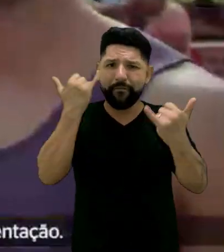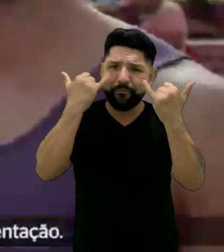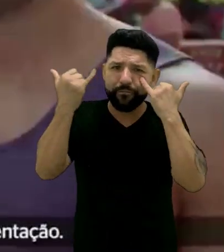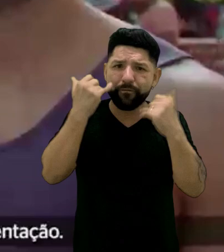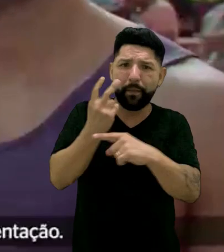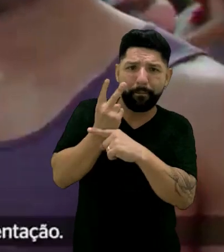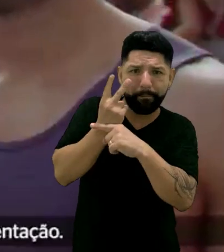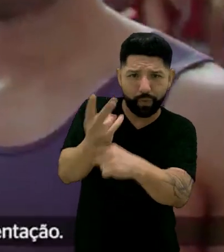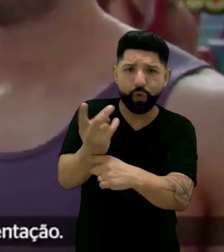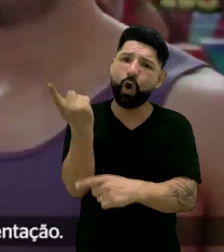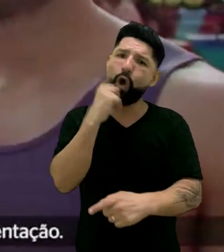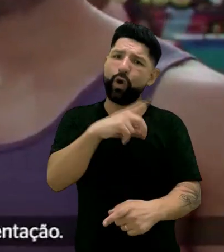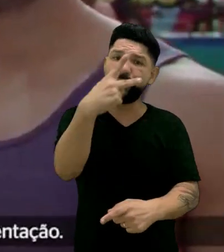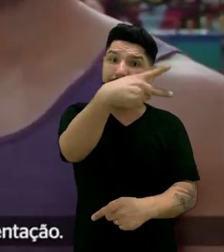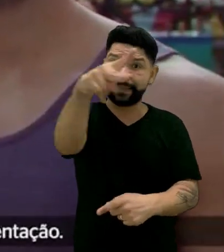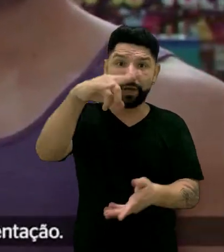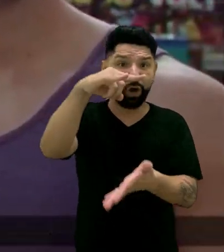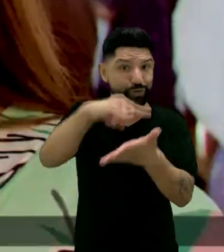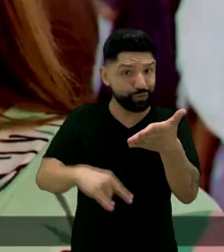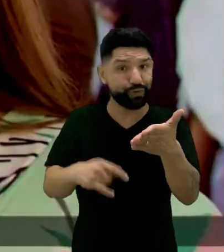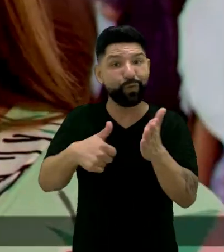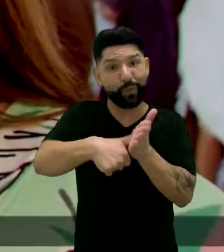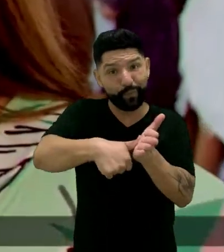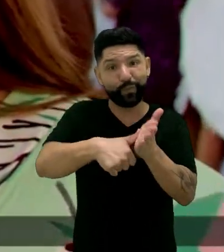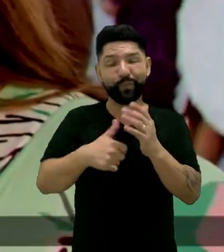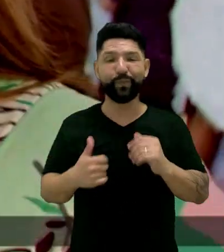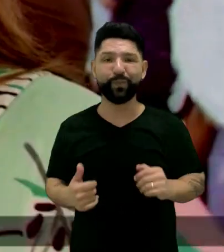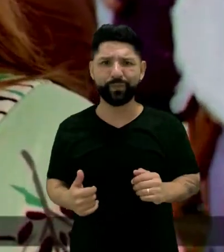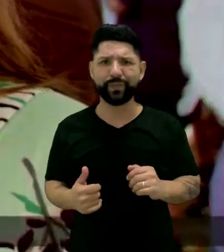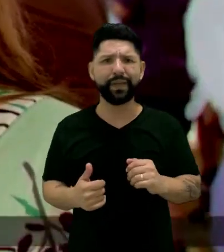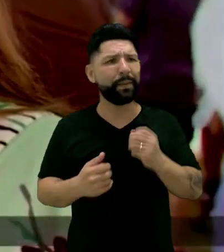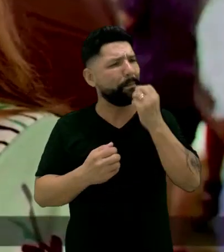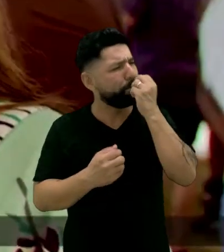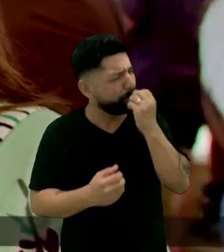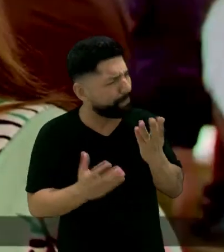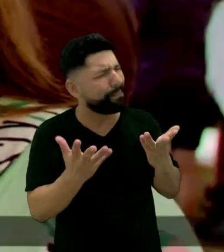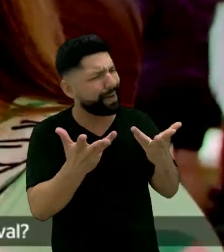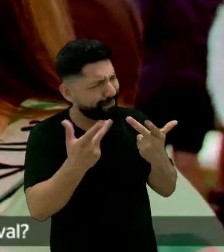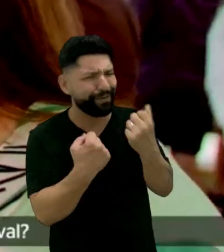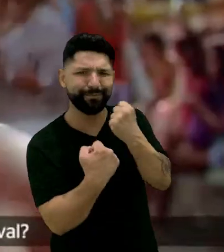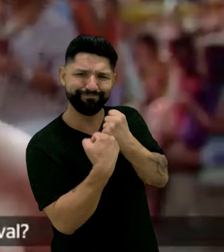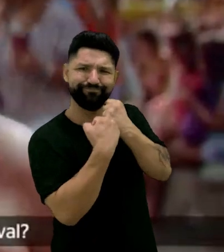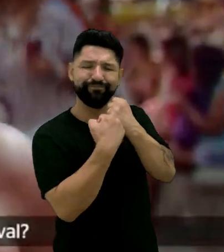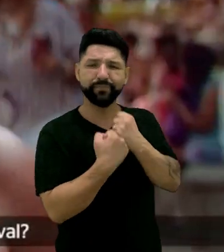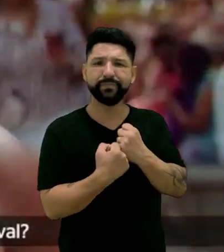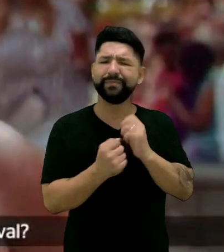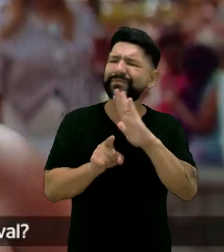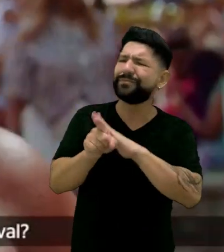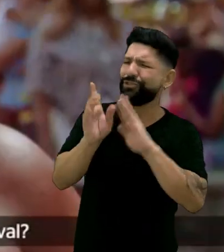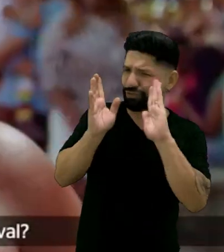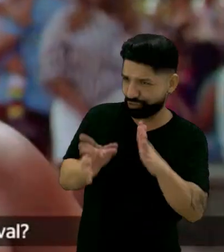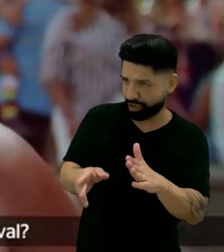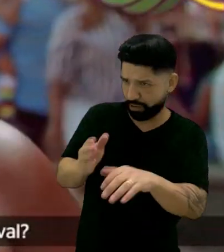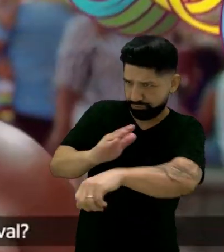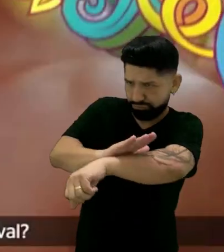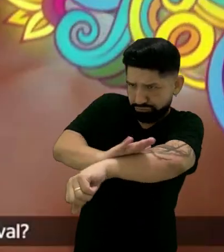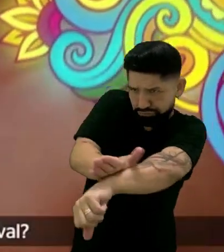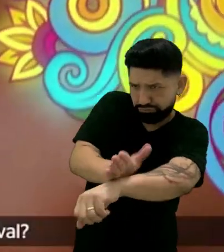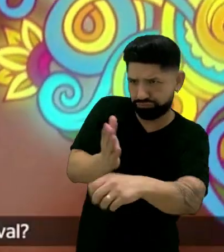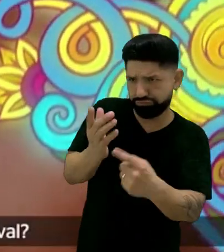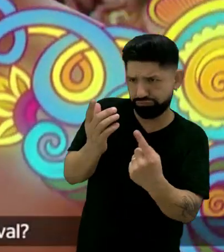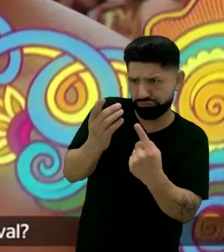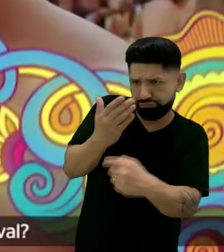prestar as informações e fazer com que você consiga encontrar sua documentação. Eu acho maravilhoso a gente ter esse suporte. Você já sofreu algum tipo de